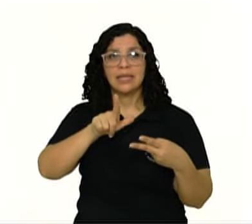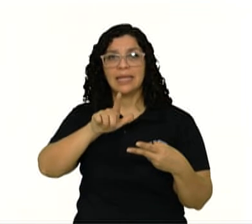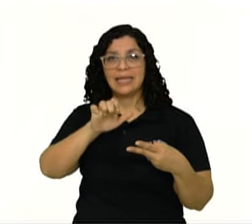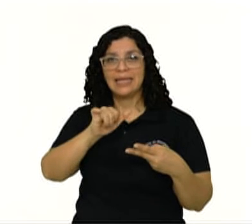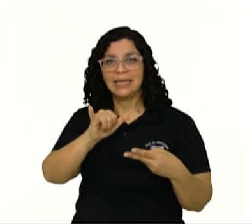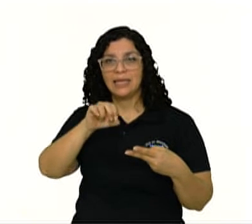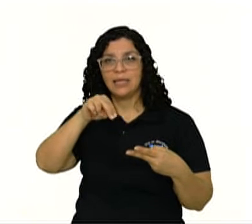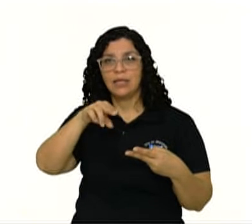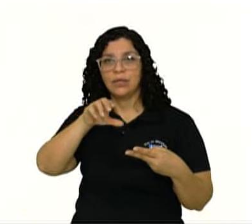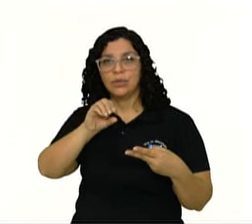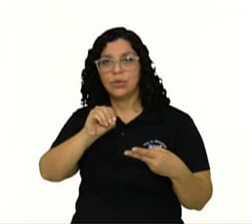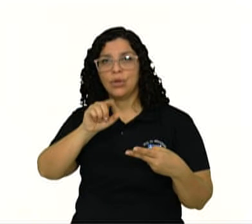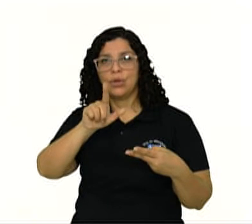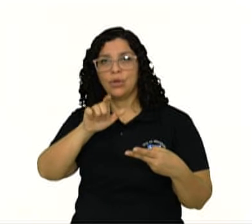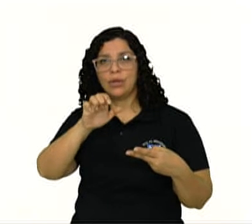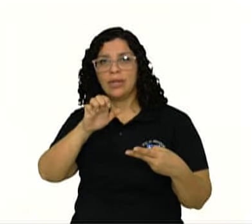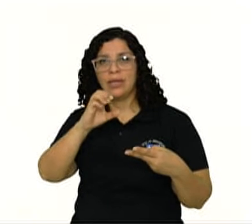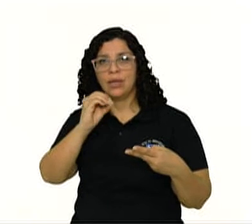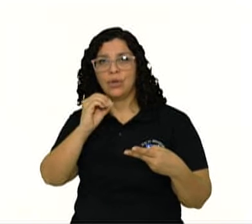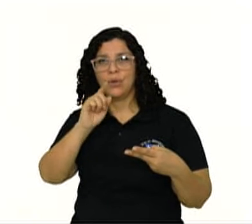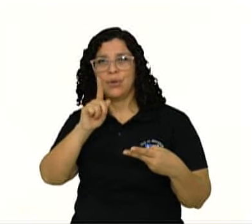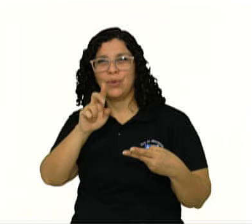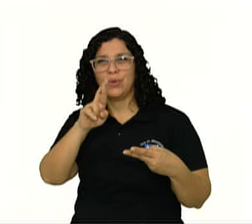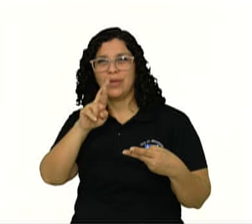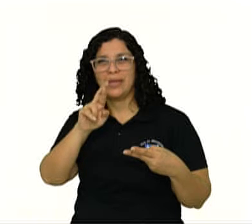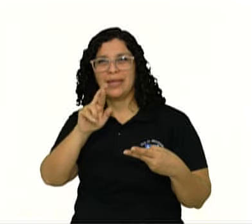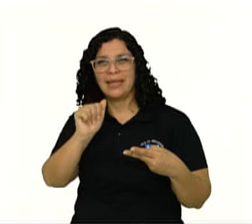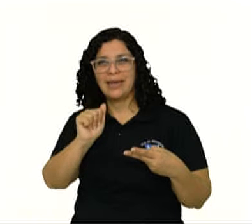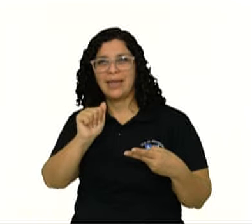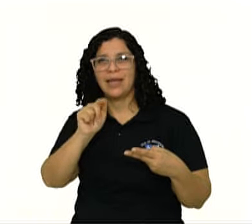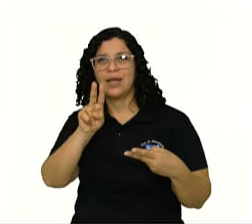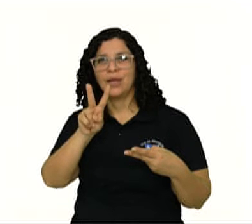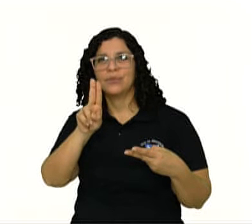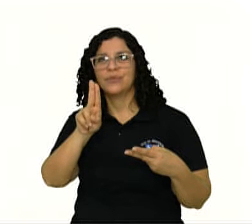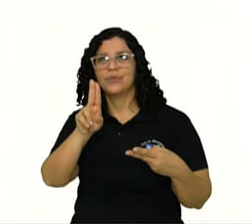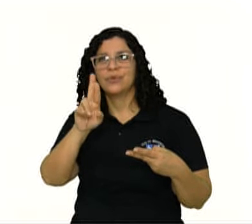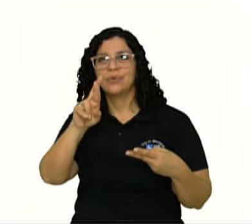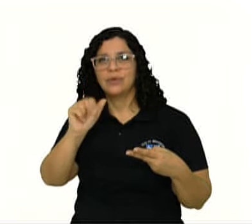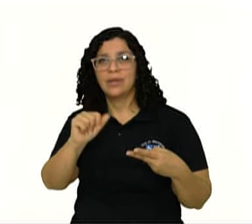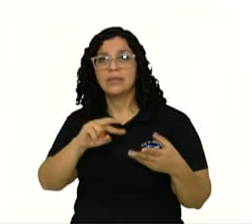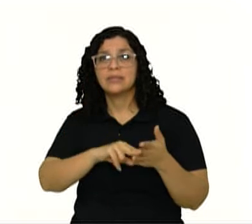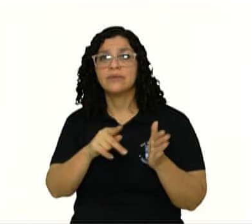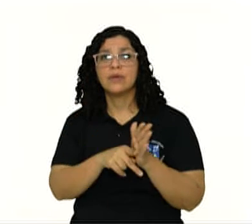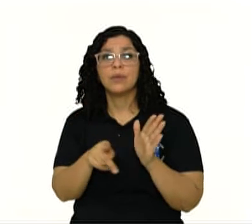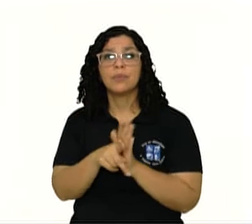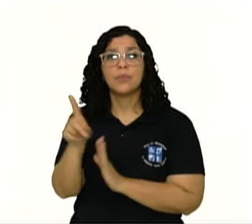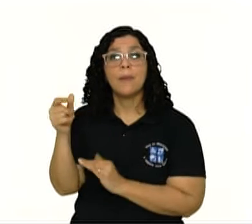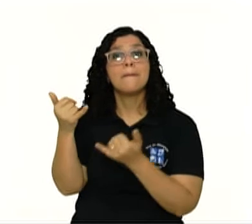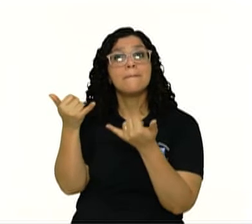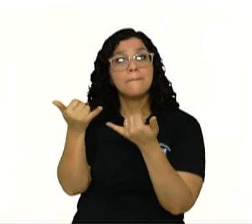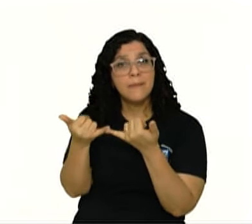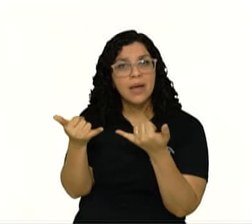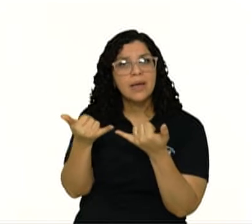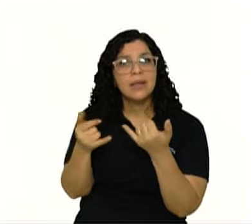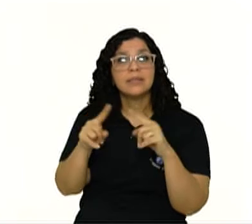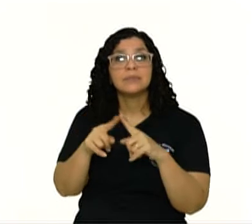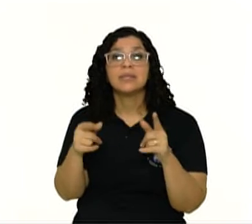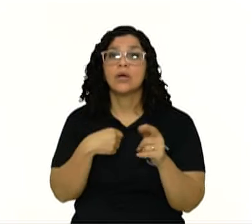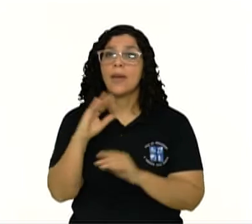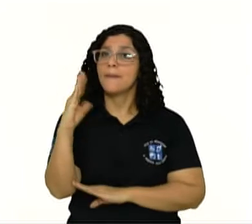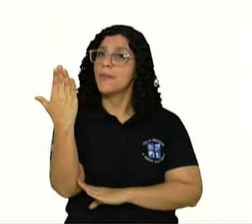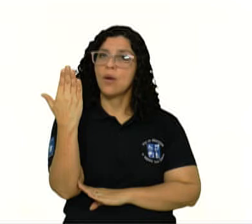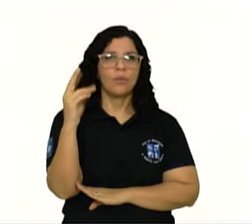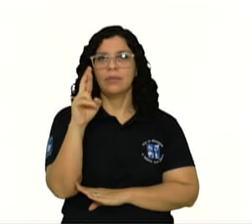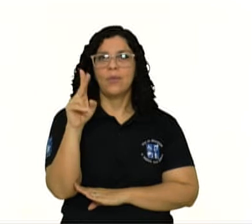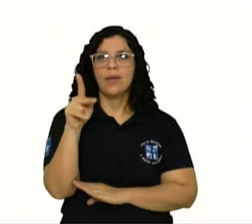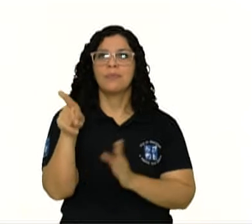Linoleogravura. Palavrão, né? Vamos lá. O que seria o linoleogravura? Usa o procedimento semelhante, mas em vez de